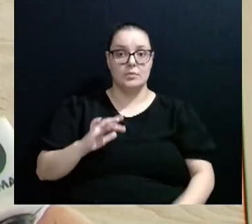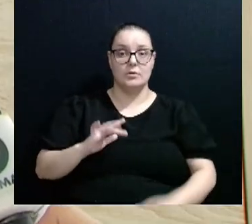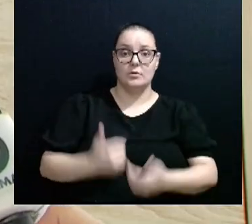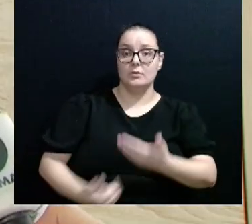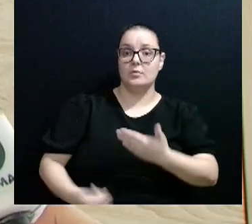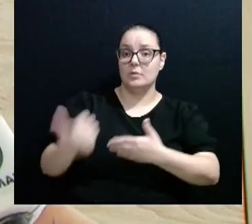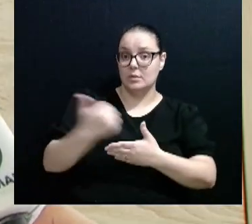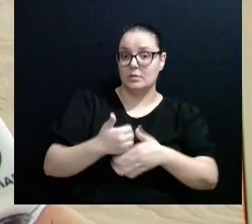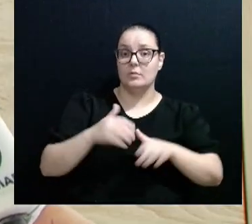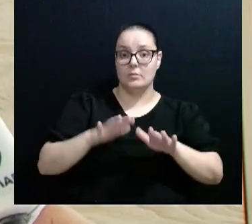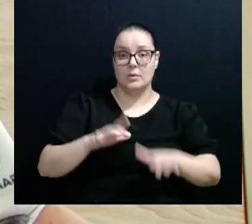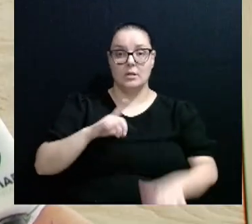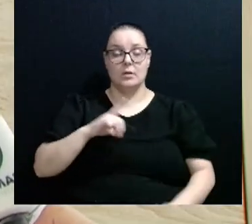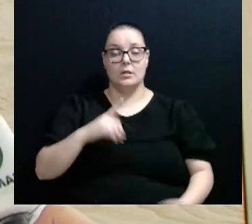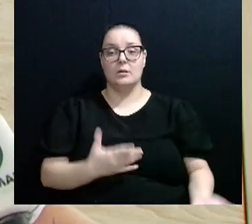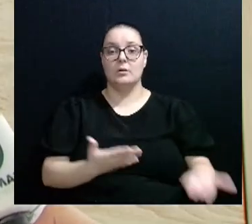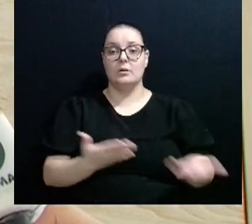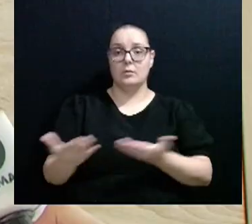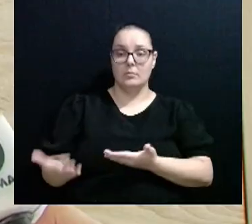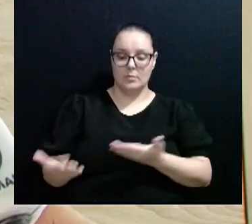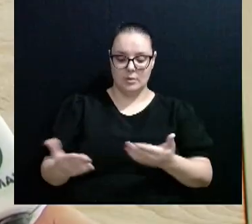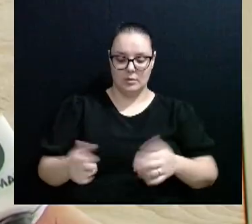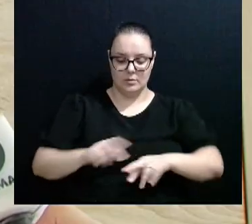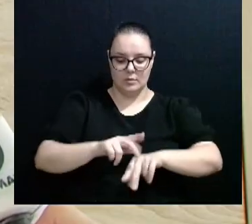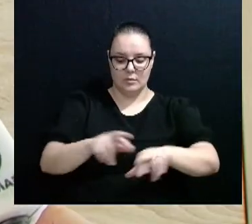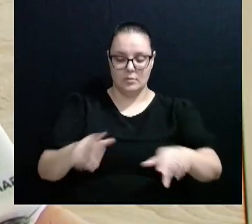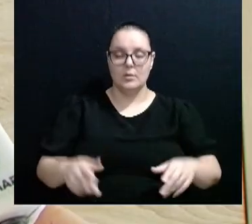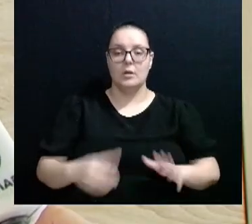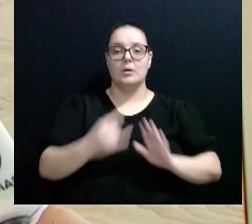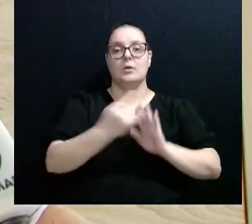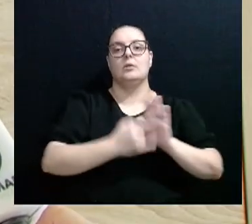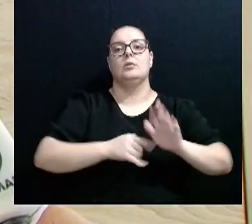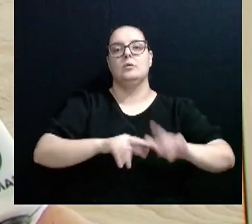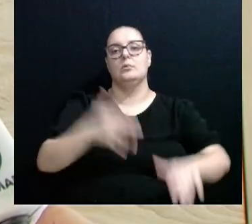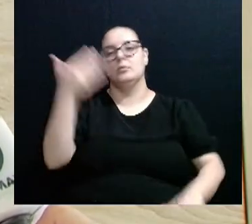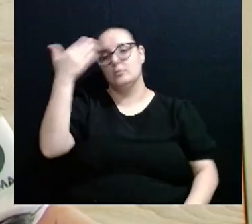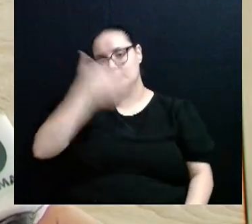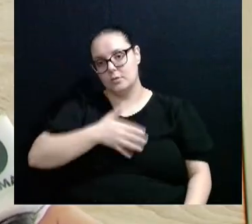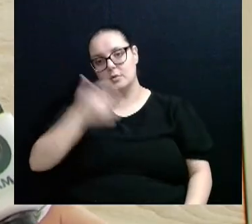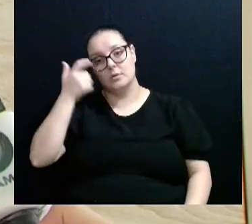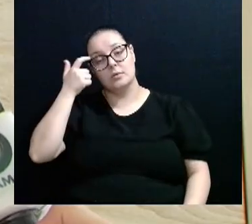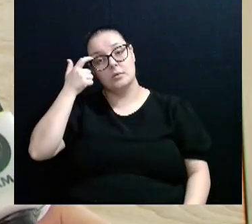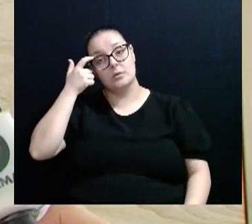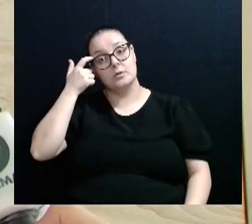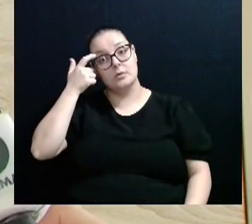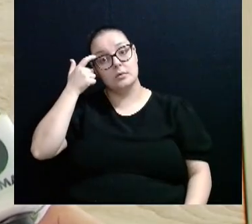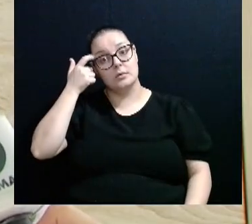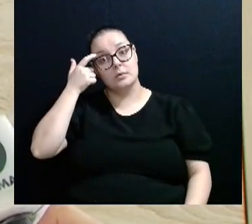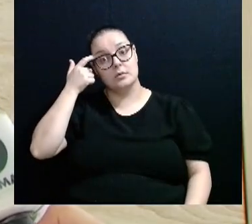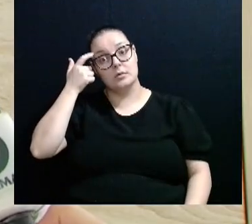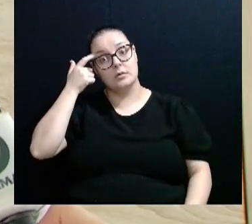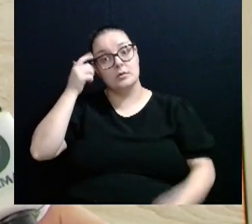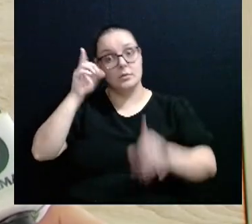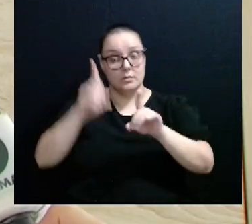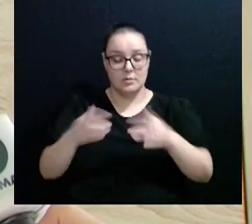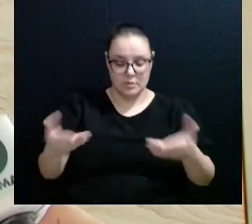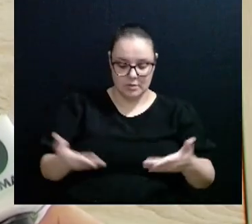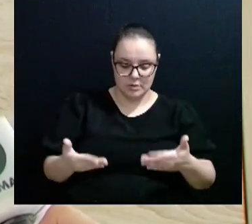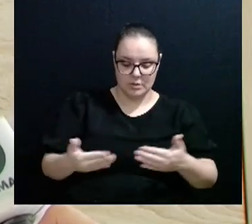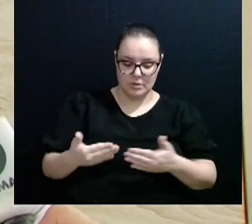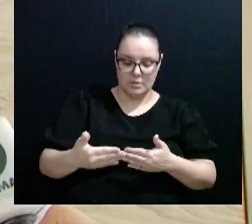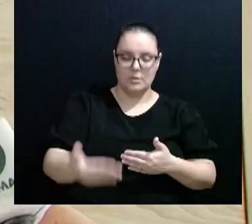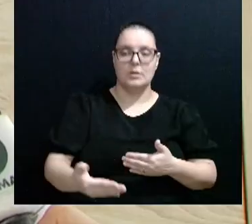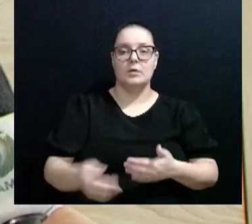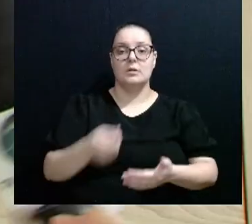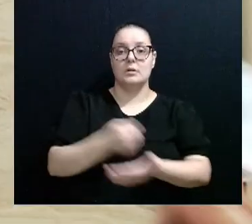que apresentar uma série de documentações para provarem a sua deficiência. E a partir de agora, essa exigência não é